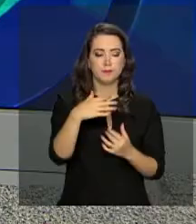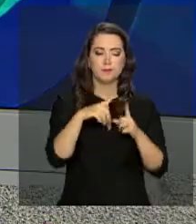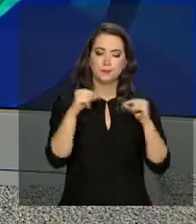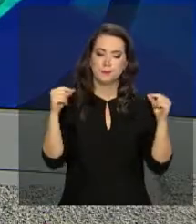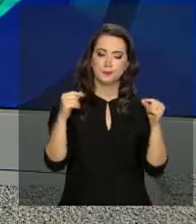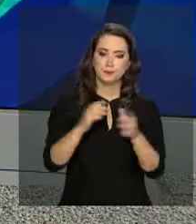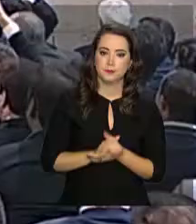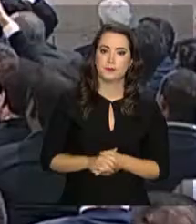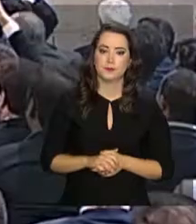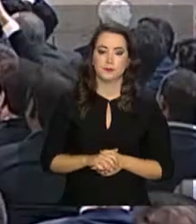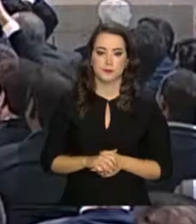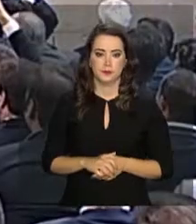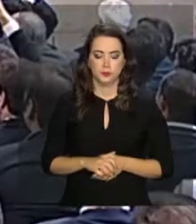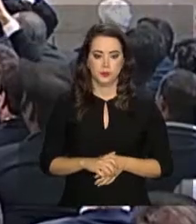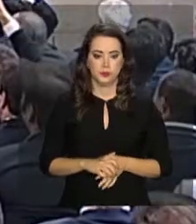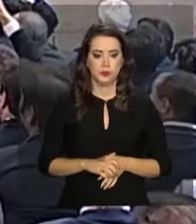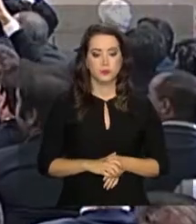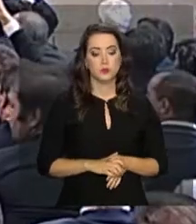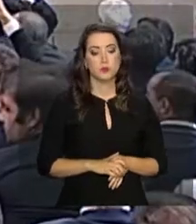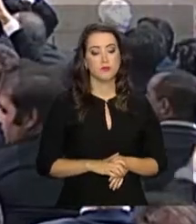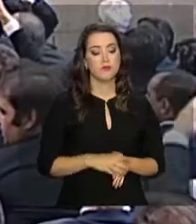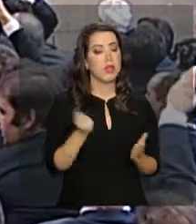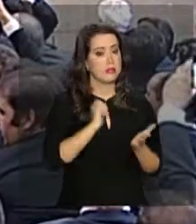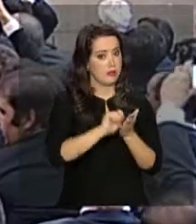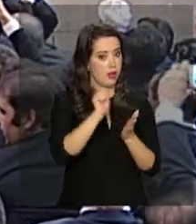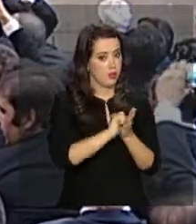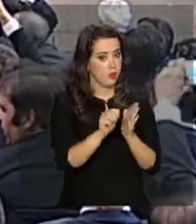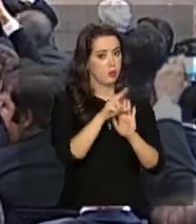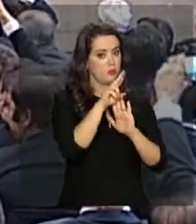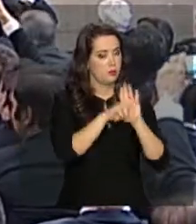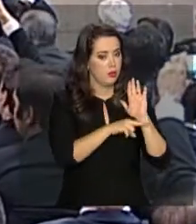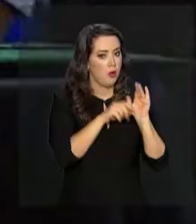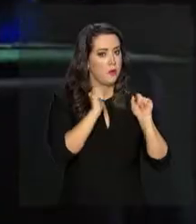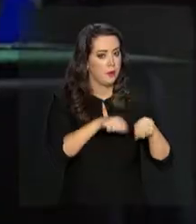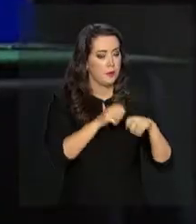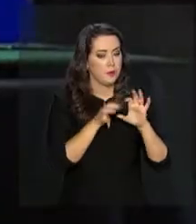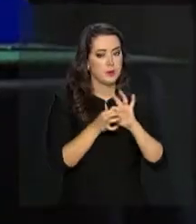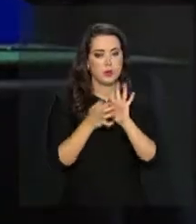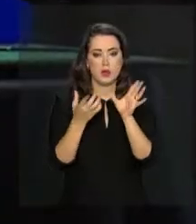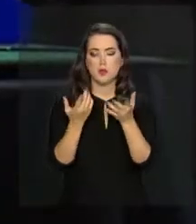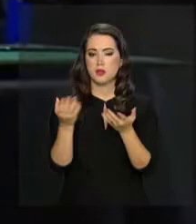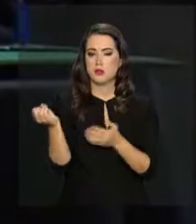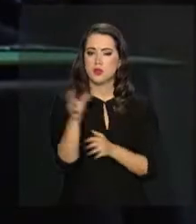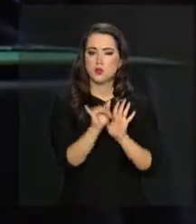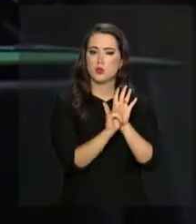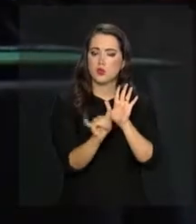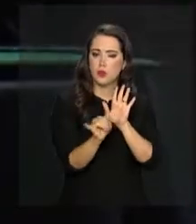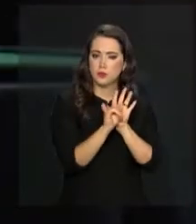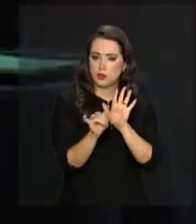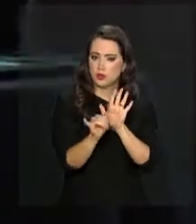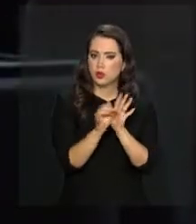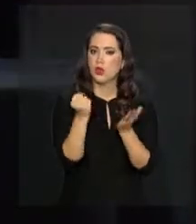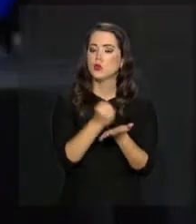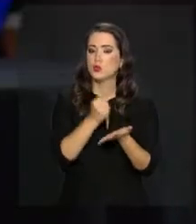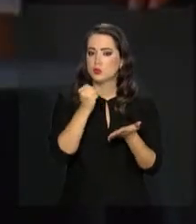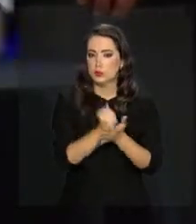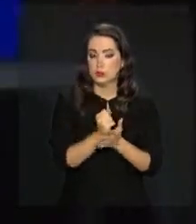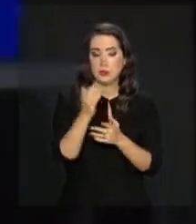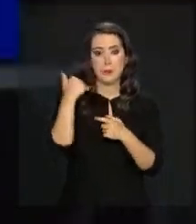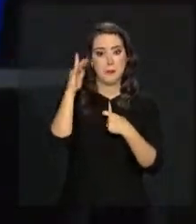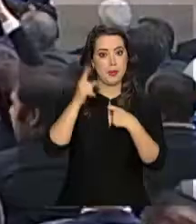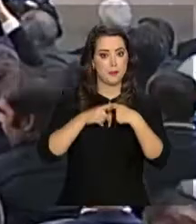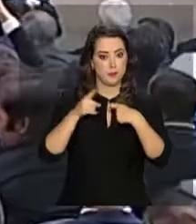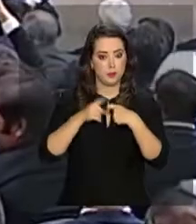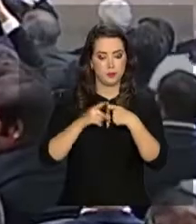brasília a assinatura da norma que permite a liberação de novo edital de contratação para o programa mais